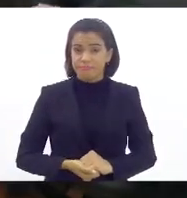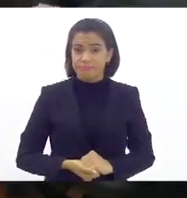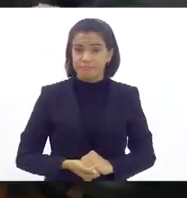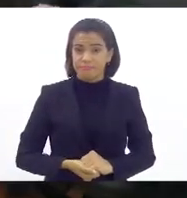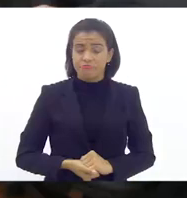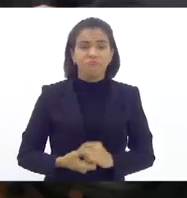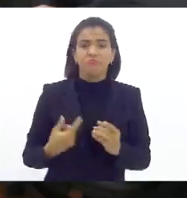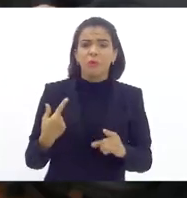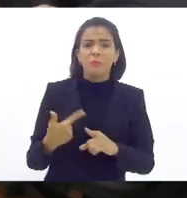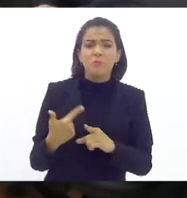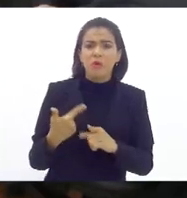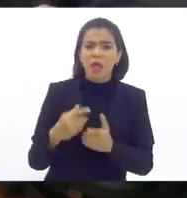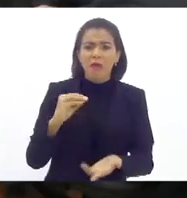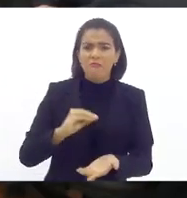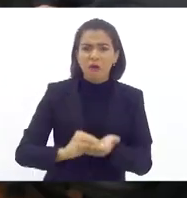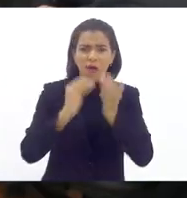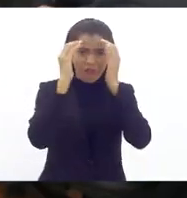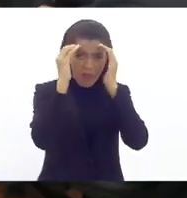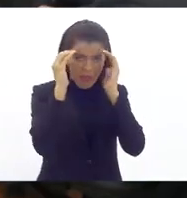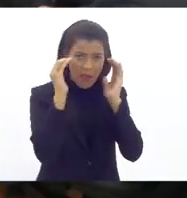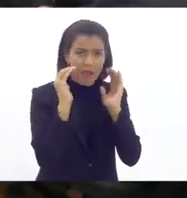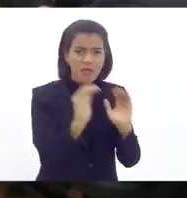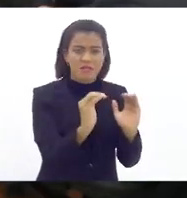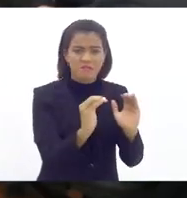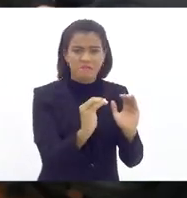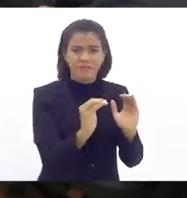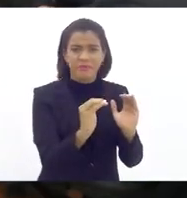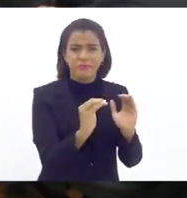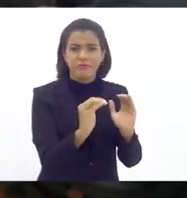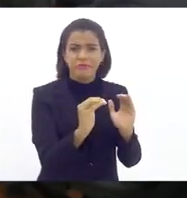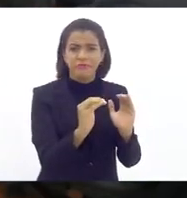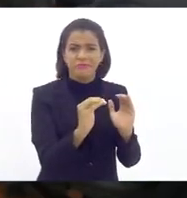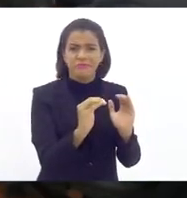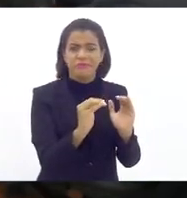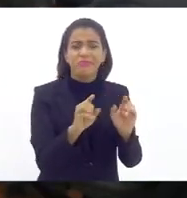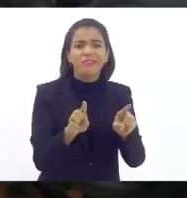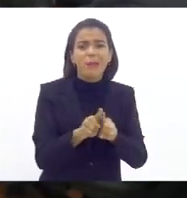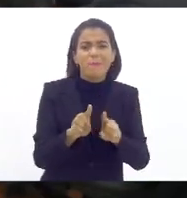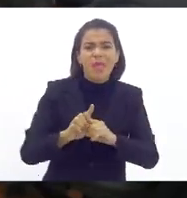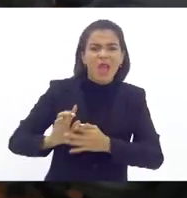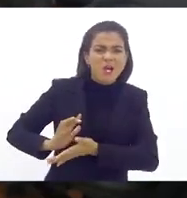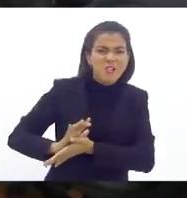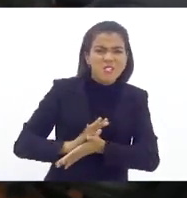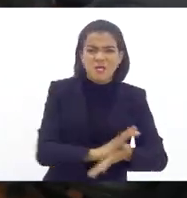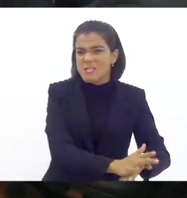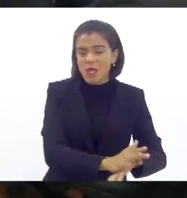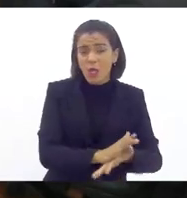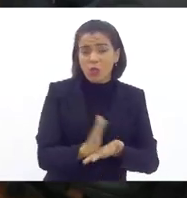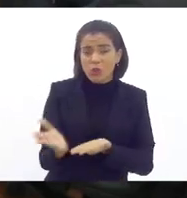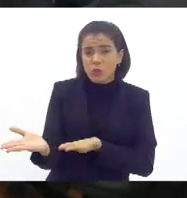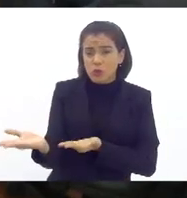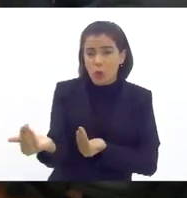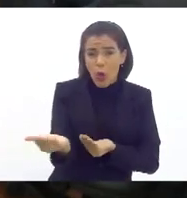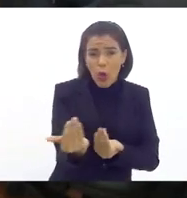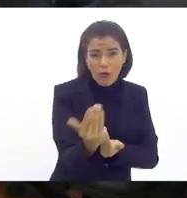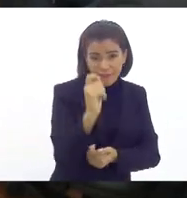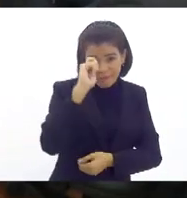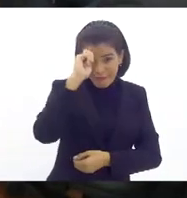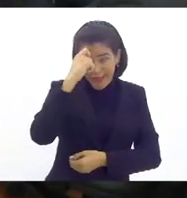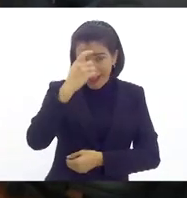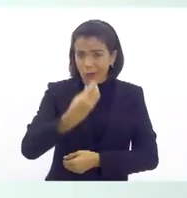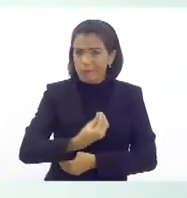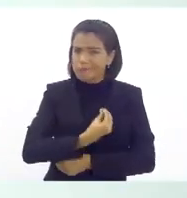Porque o desrespeito, o assinte, humilhação que os nossos jovens têm passado